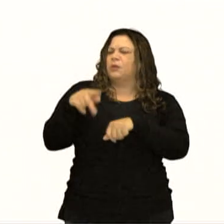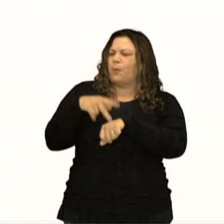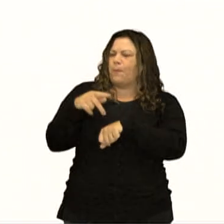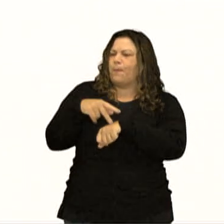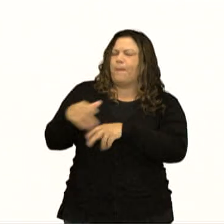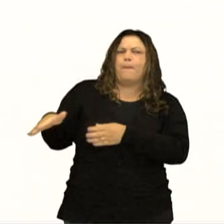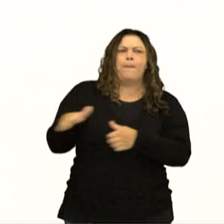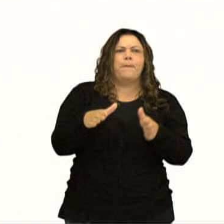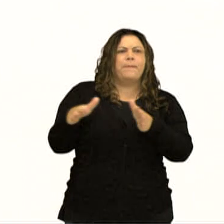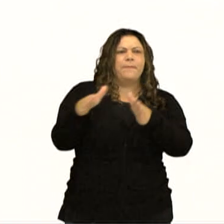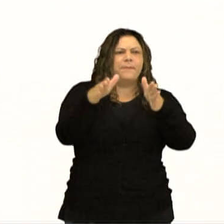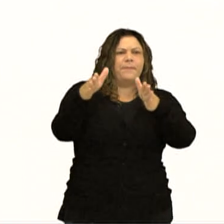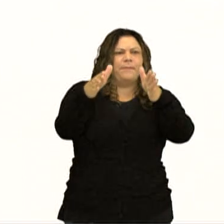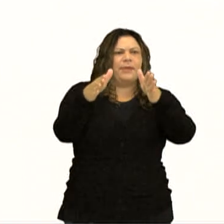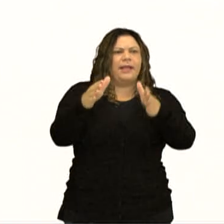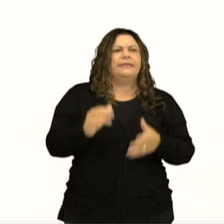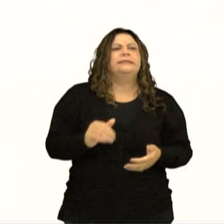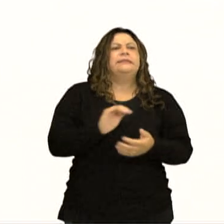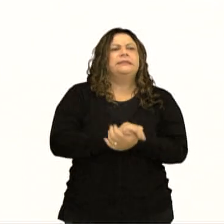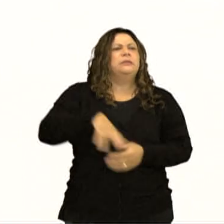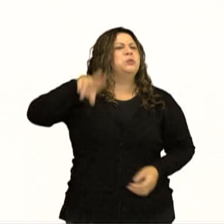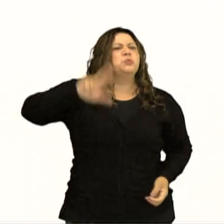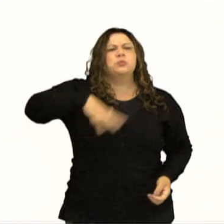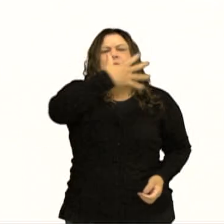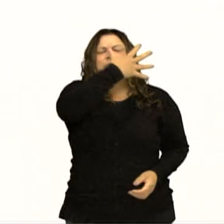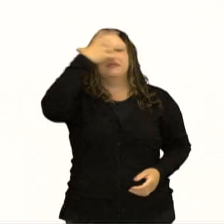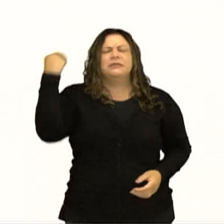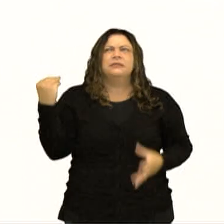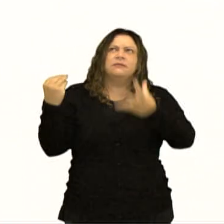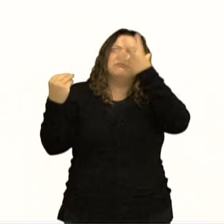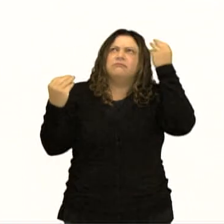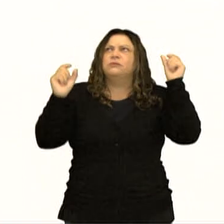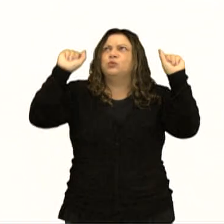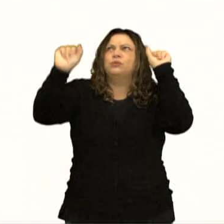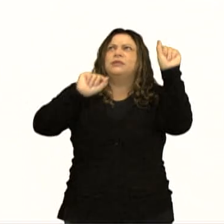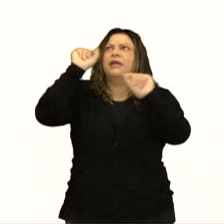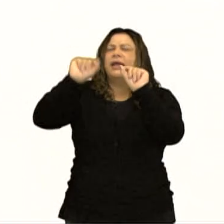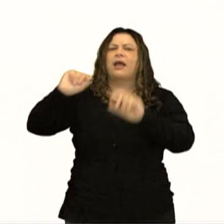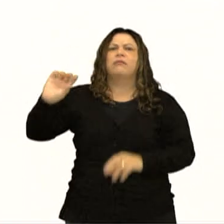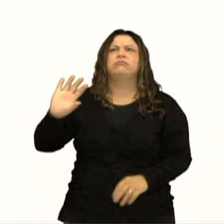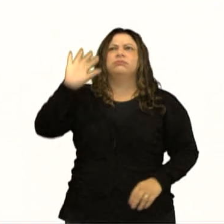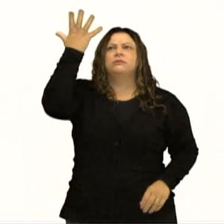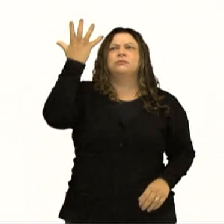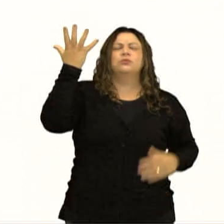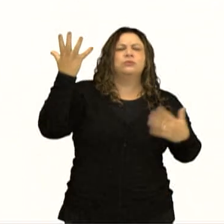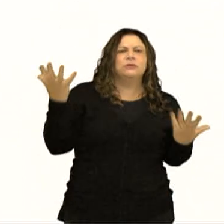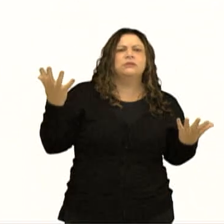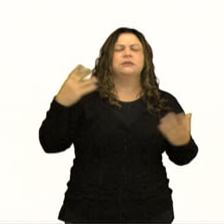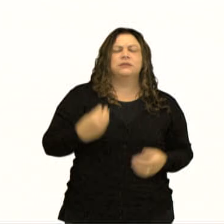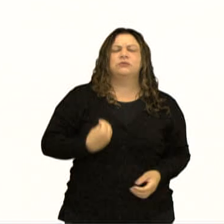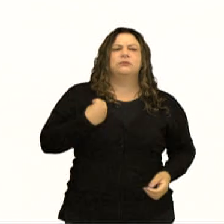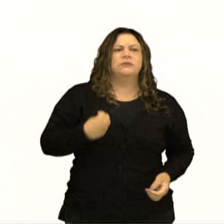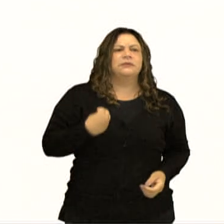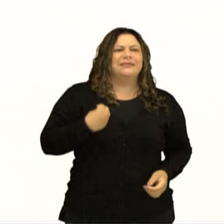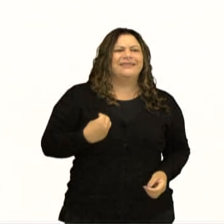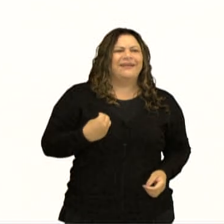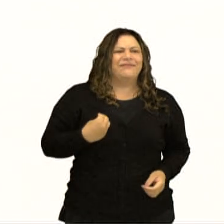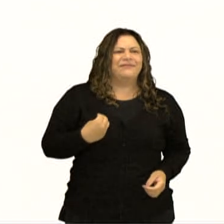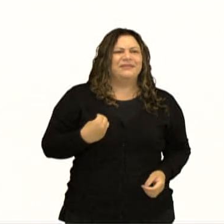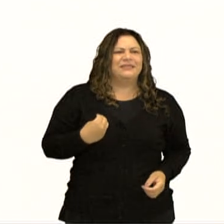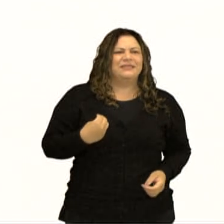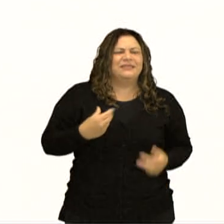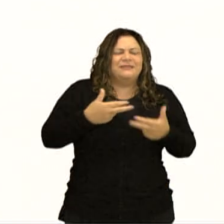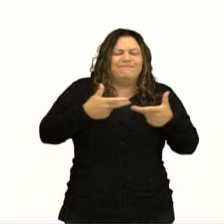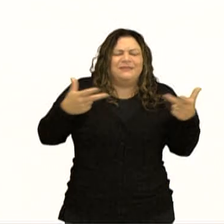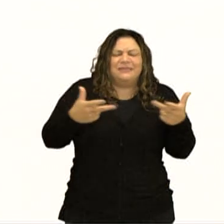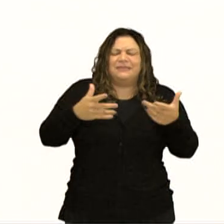caminho tinha uma pedra. Nunca me esquecerei desse acontecimento na vida de minhas retinas tão